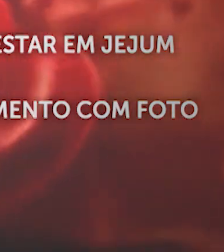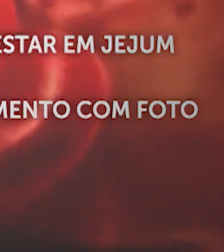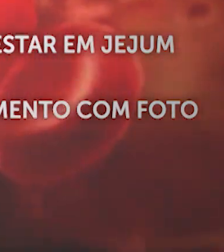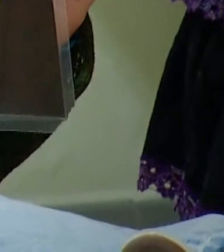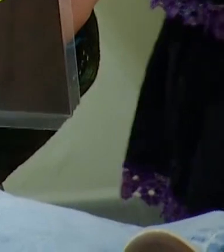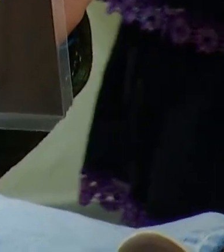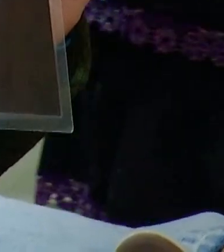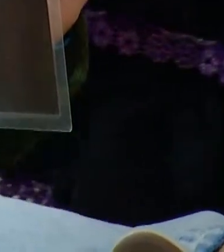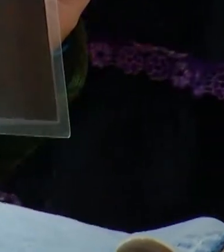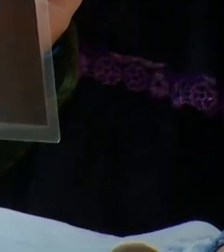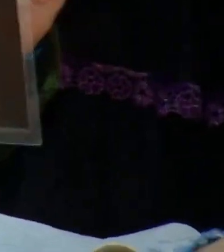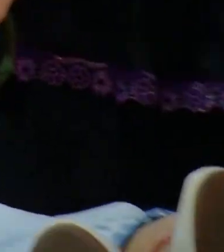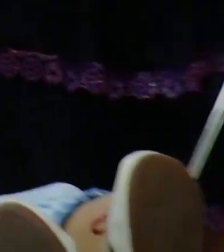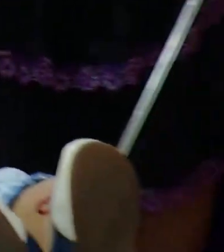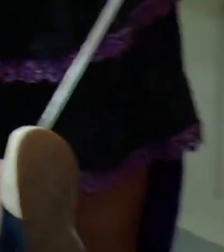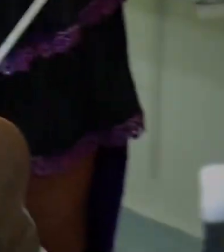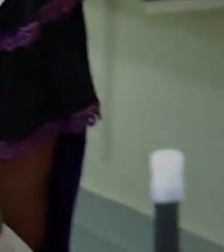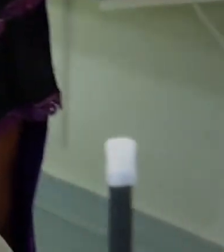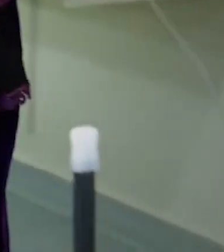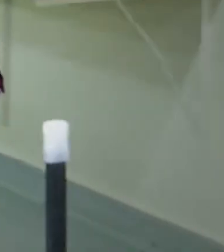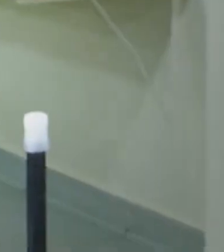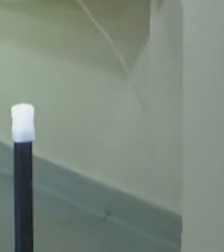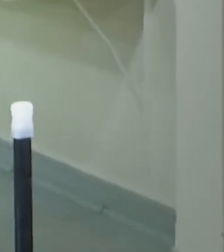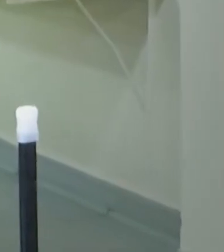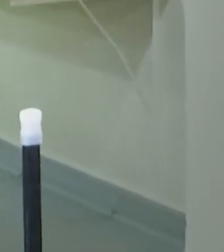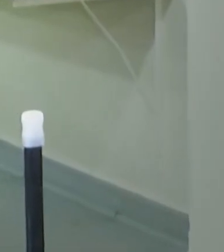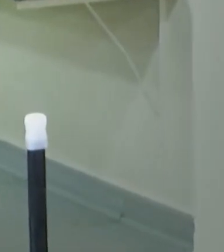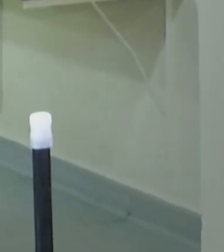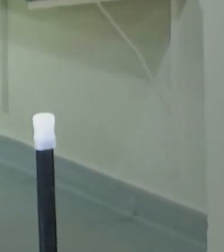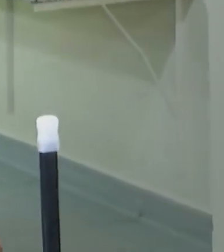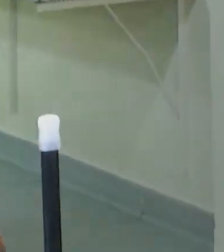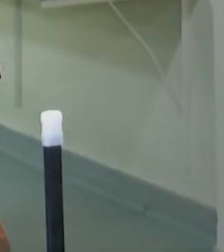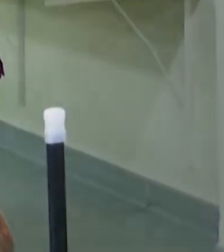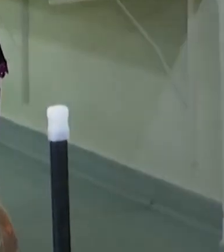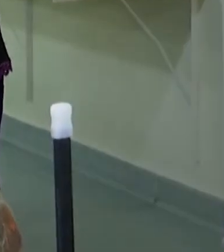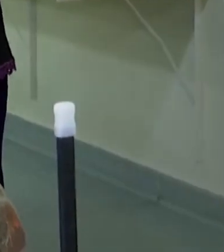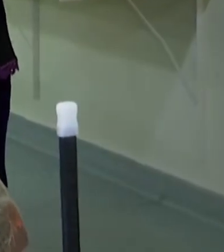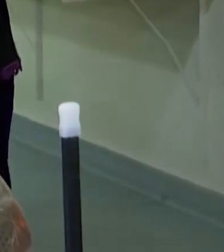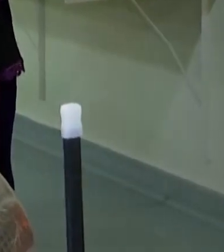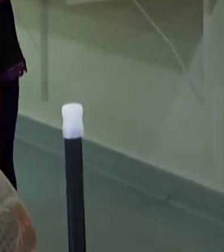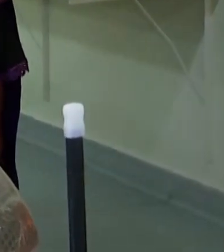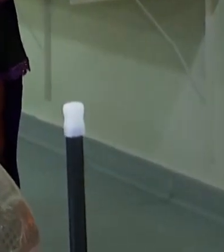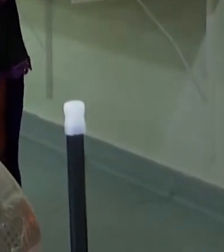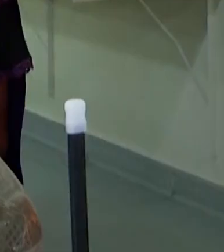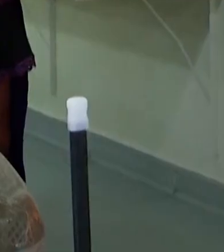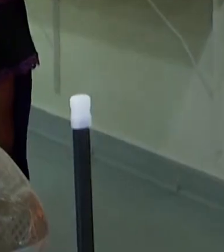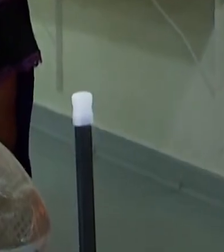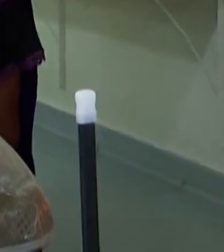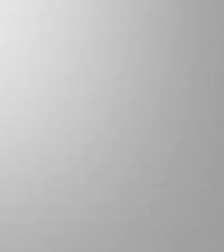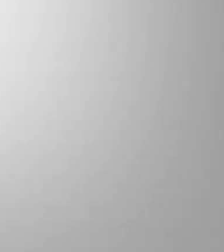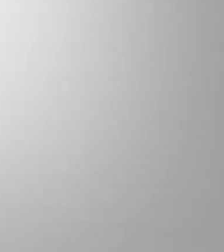com foto. Doar sangue é um gesto de solidariedade.